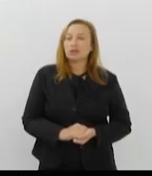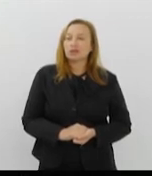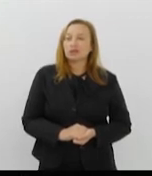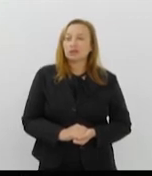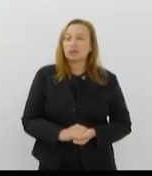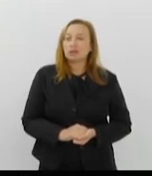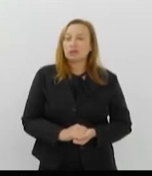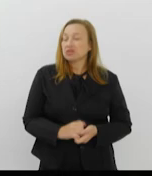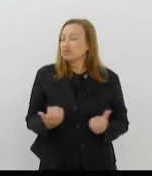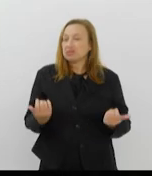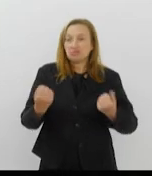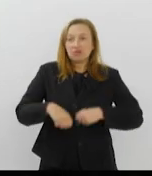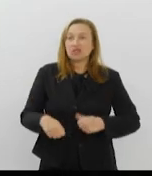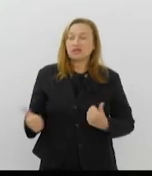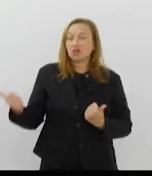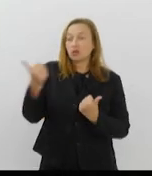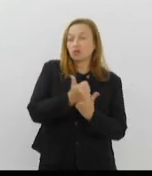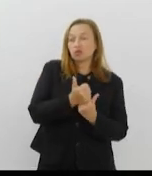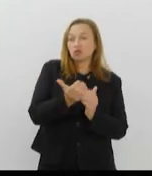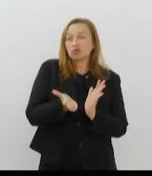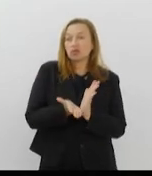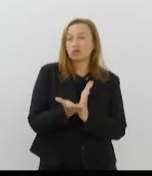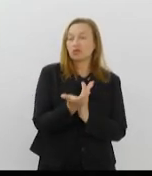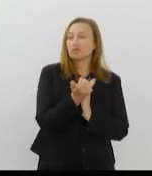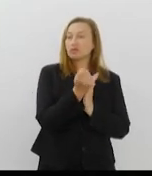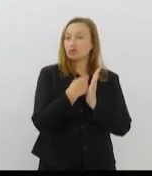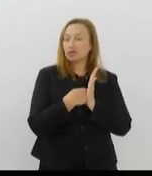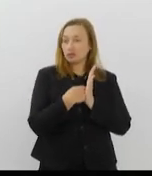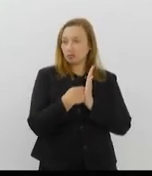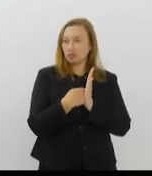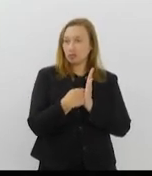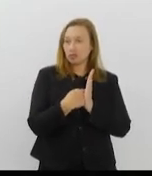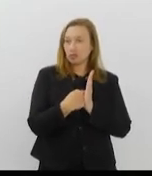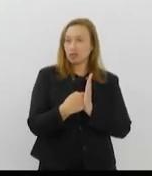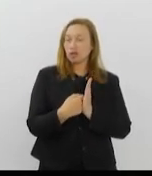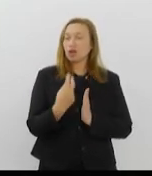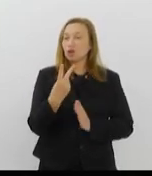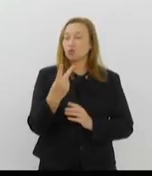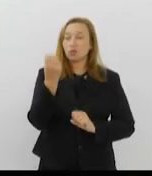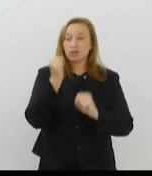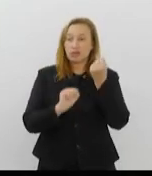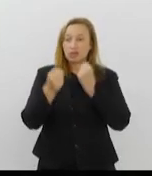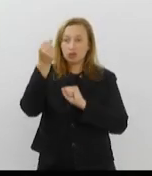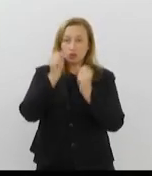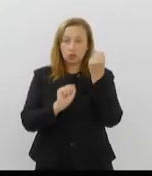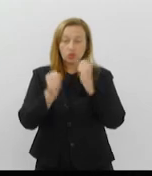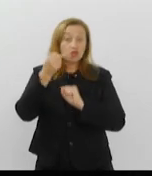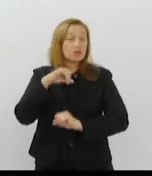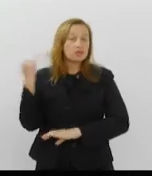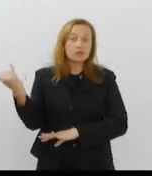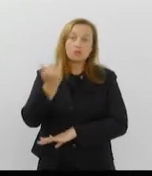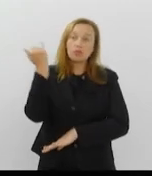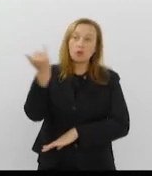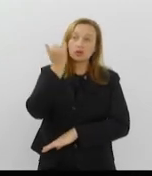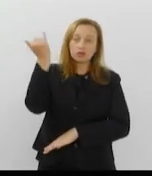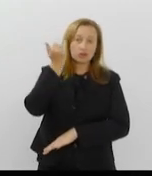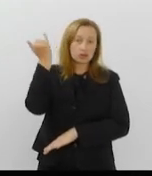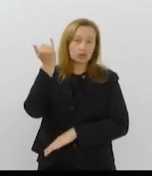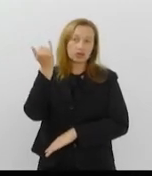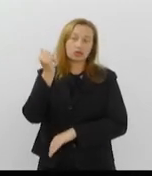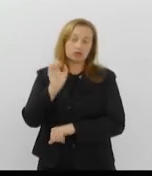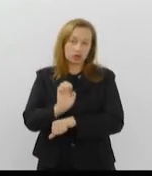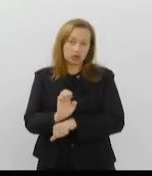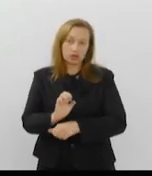fazer substituição tributária deas duas indústrias importantíssimas do nosso